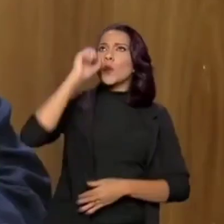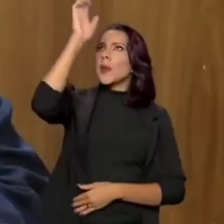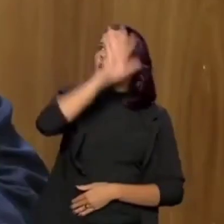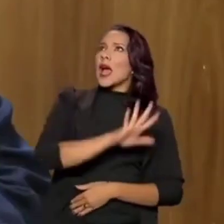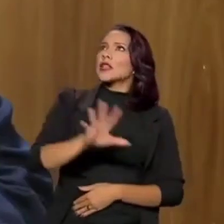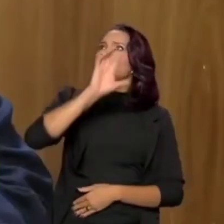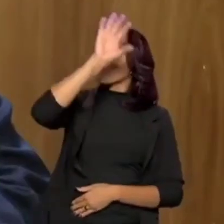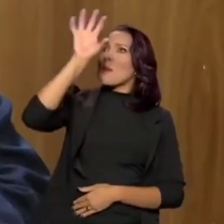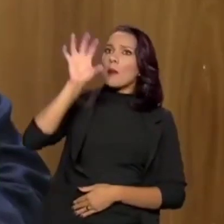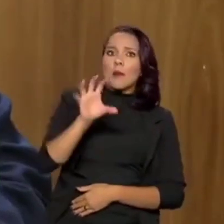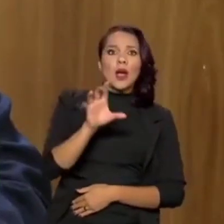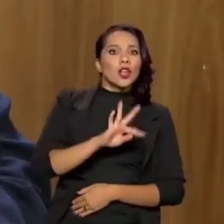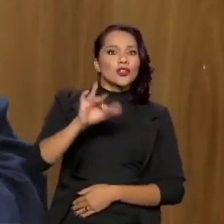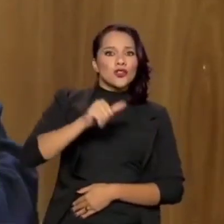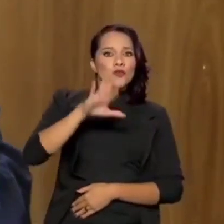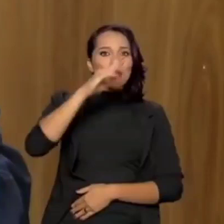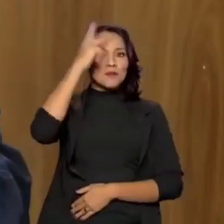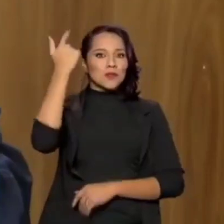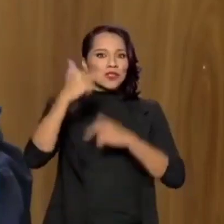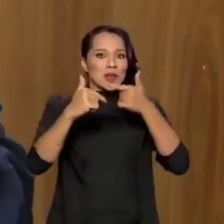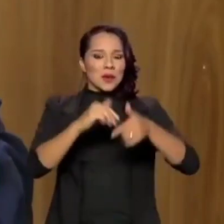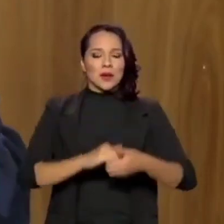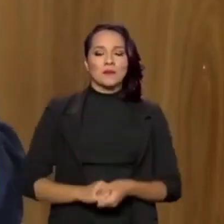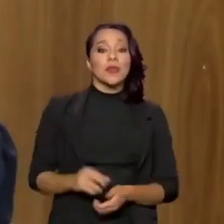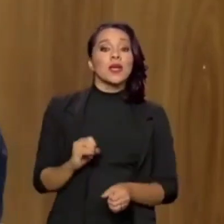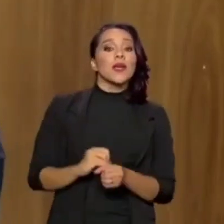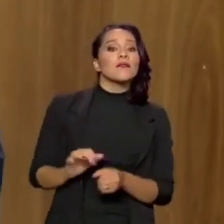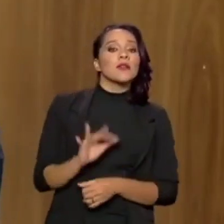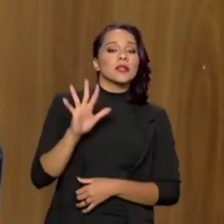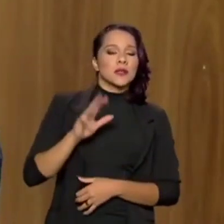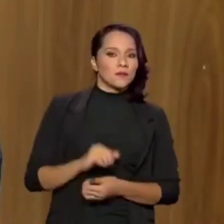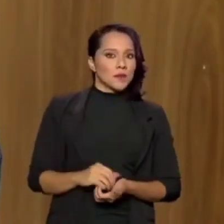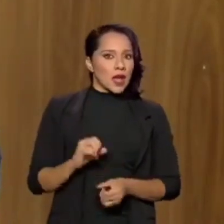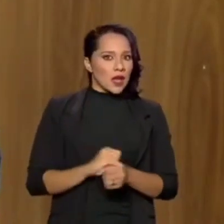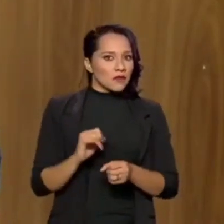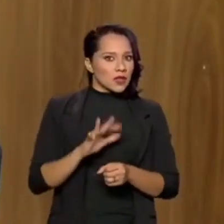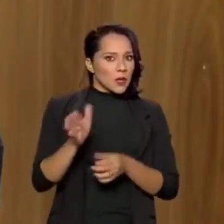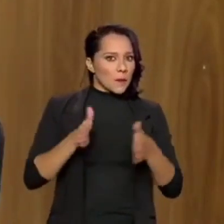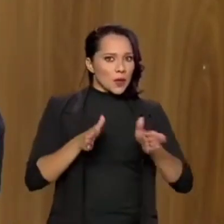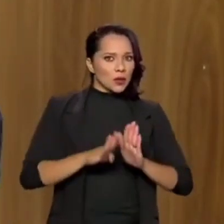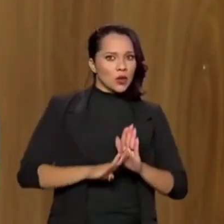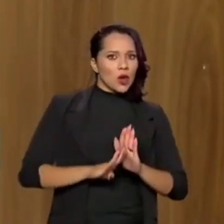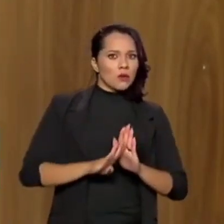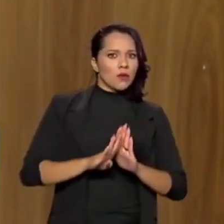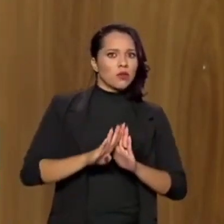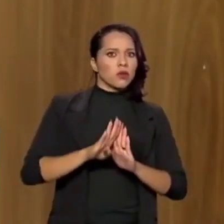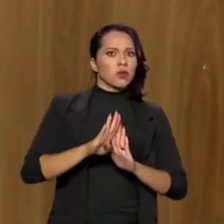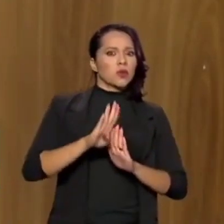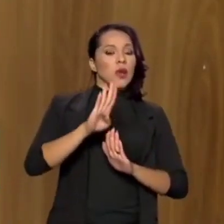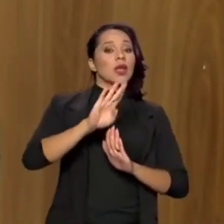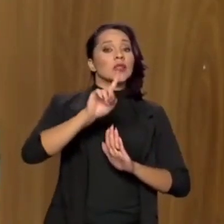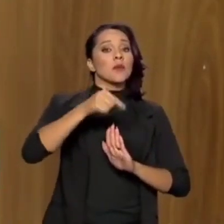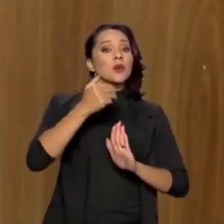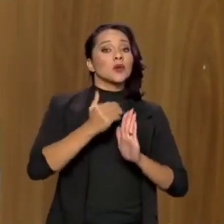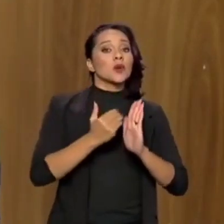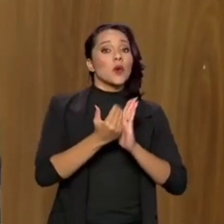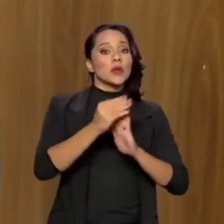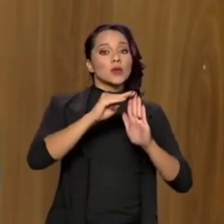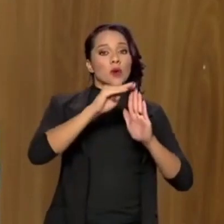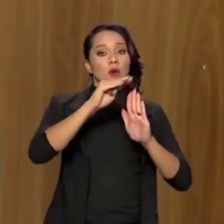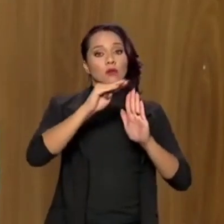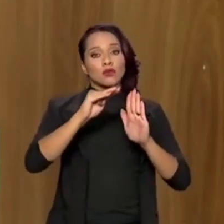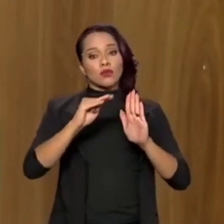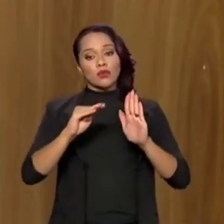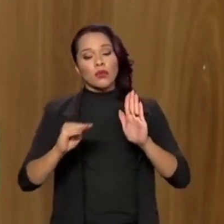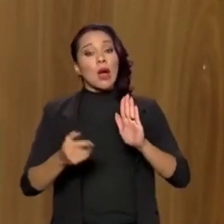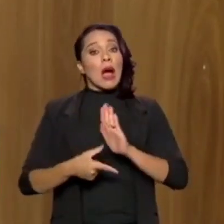empregando mais gente também. E a inflação? A inflação que subiu naquele período inicial já começou a descer antes dos